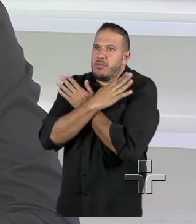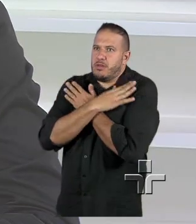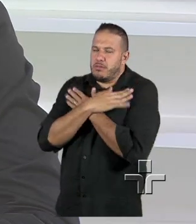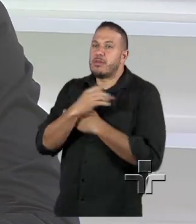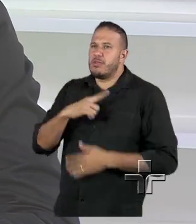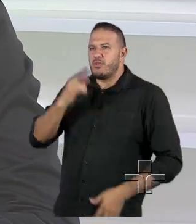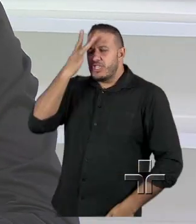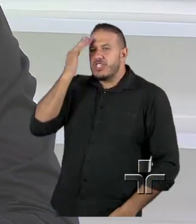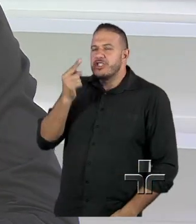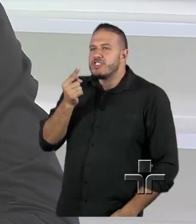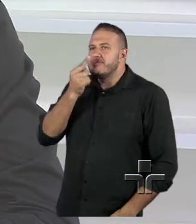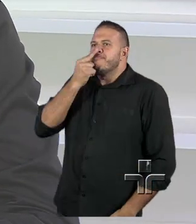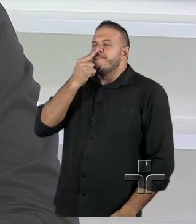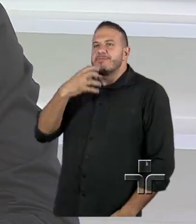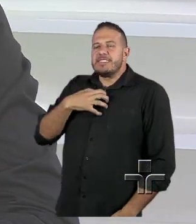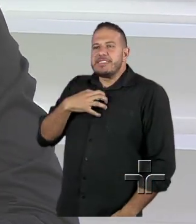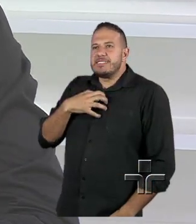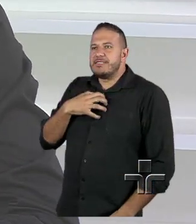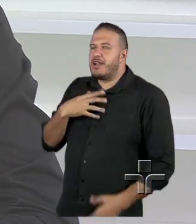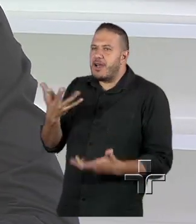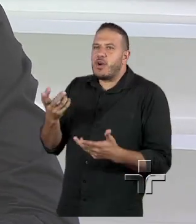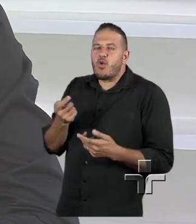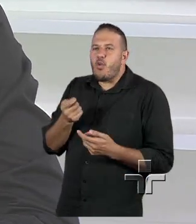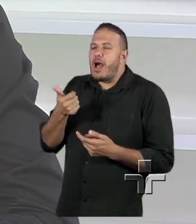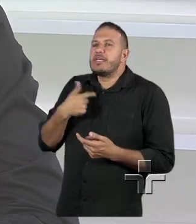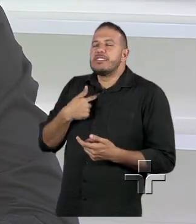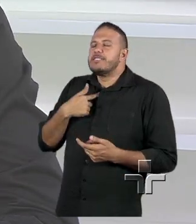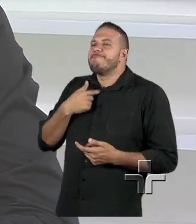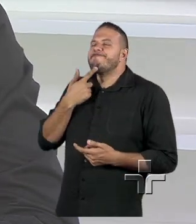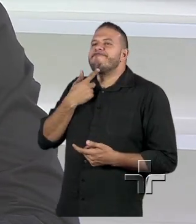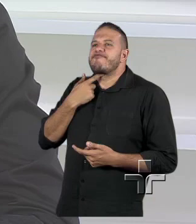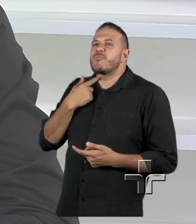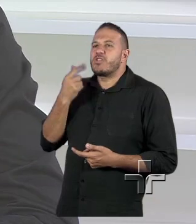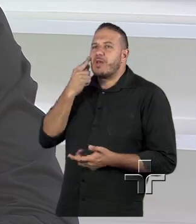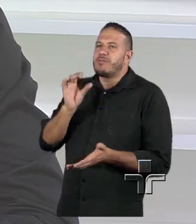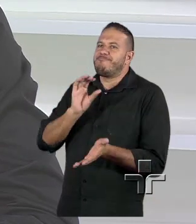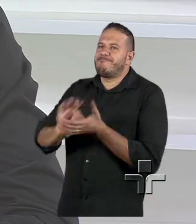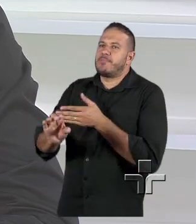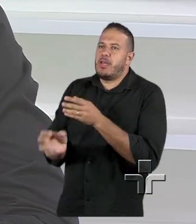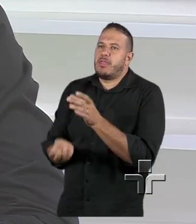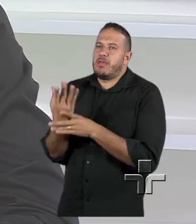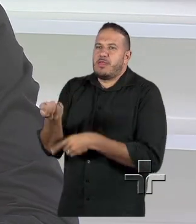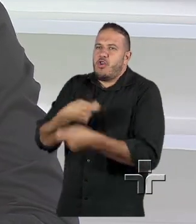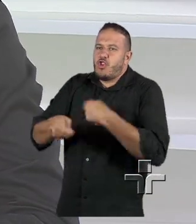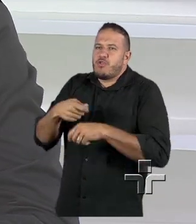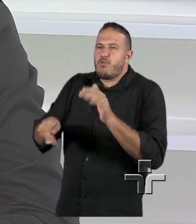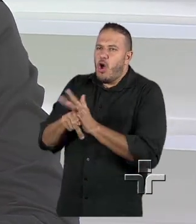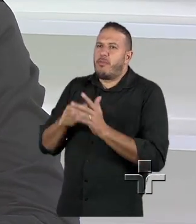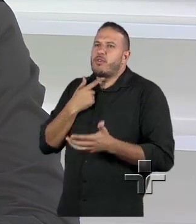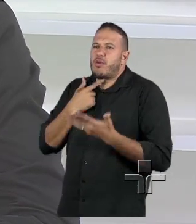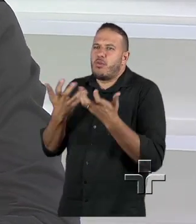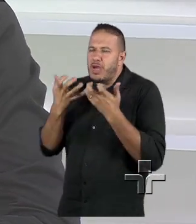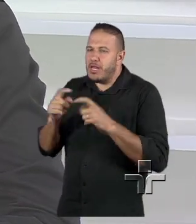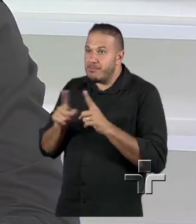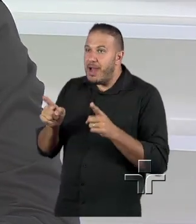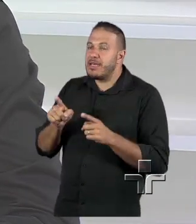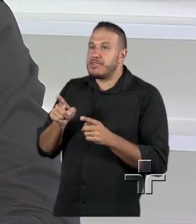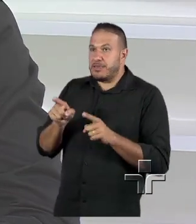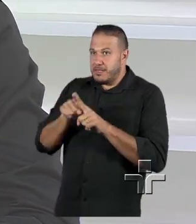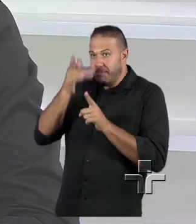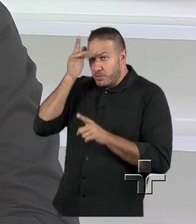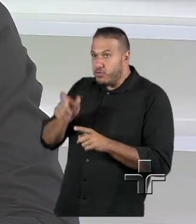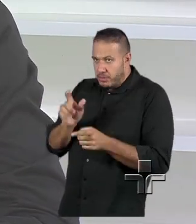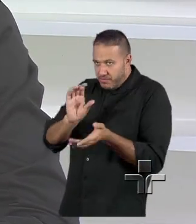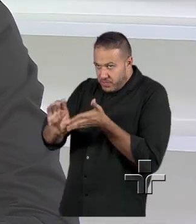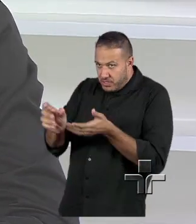que se inspira, é empurrada, quase forçada a empreender, fazer um negócio com as próprias mãos. Mas, ao mesmo tempo, esse sujeito tem que lidar